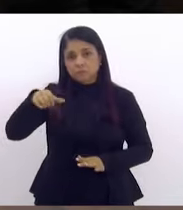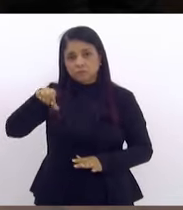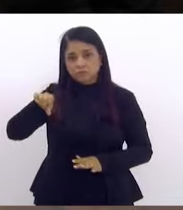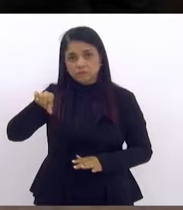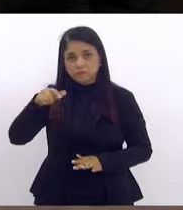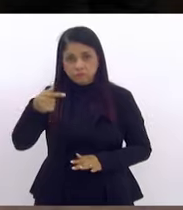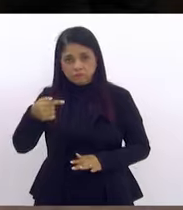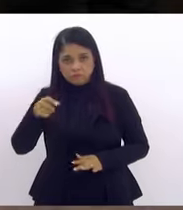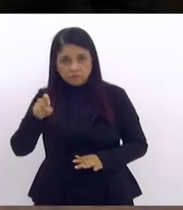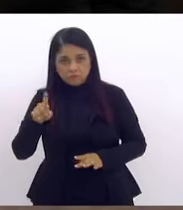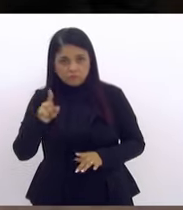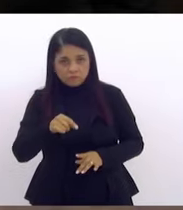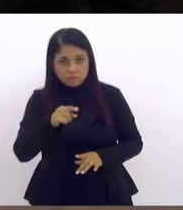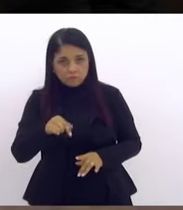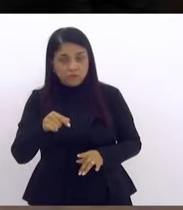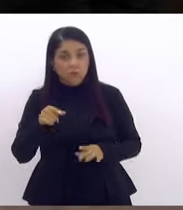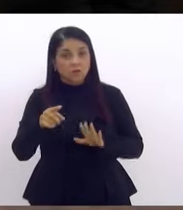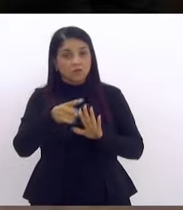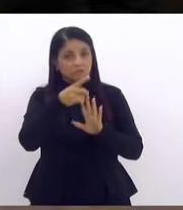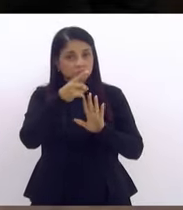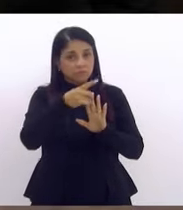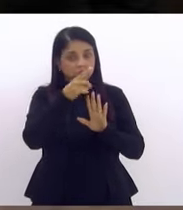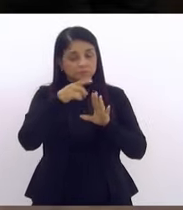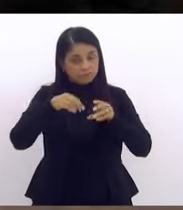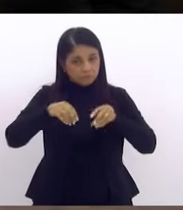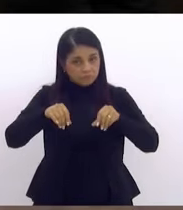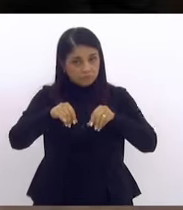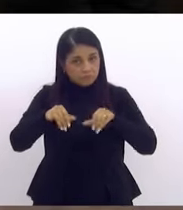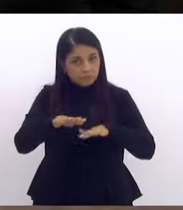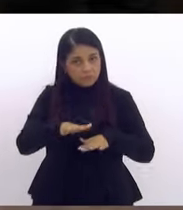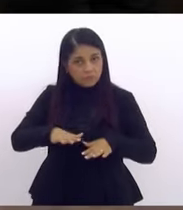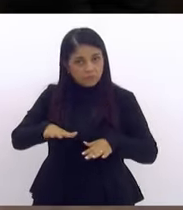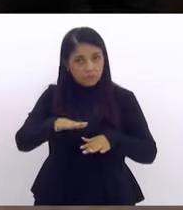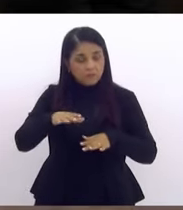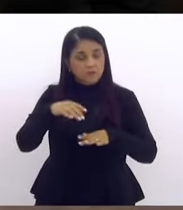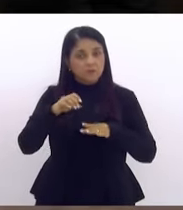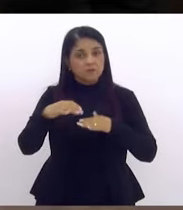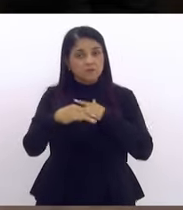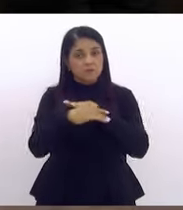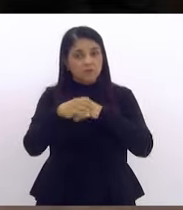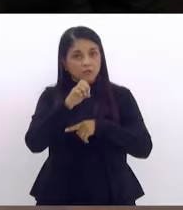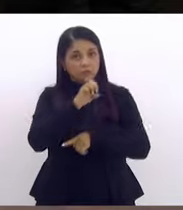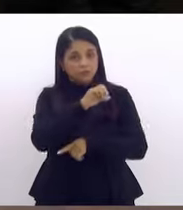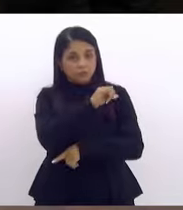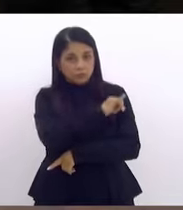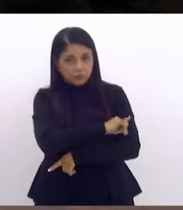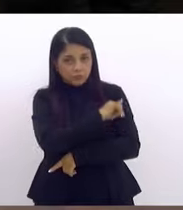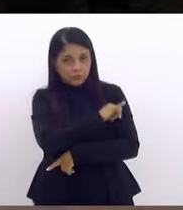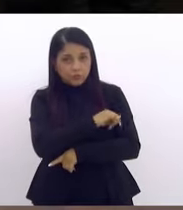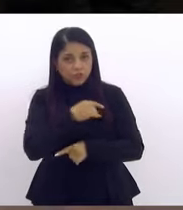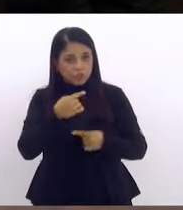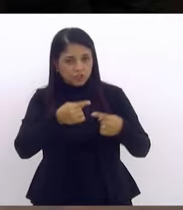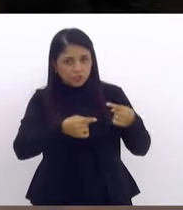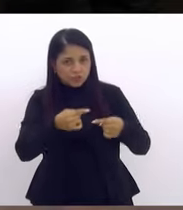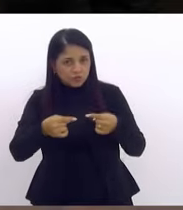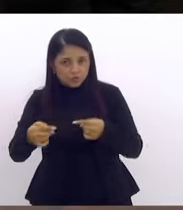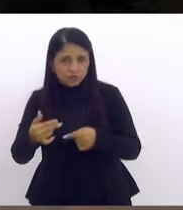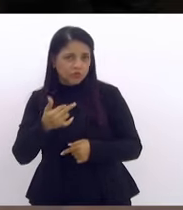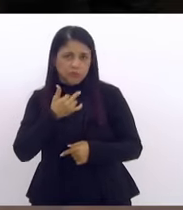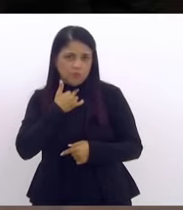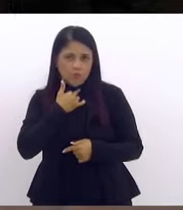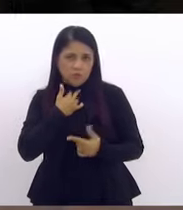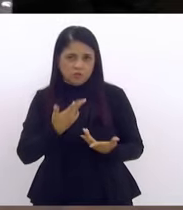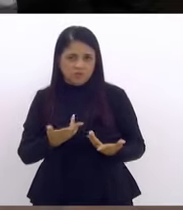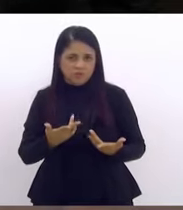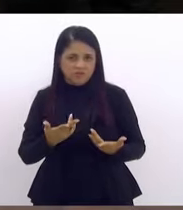um decreto esse, que se trata da questão de terras da nossa região, da cidade de Janeiro. E nós não podemos estar discutindo essa questão da forma